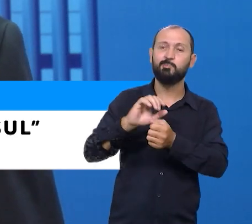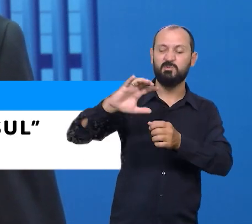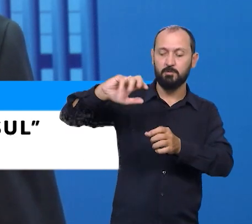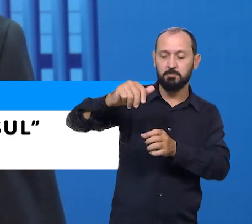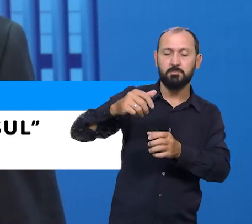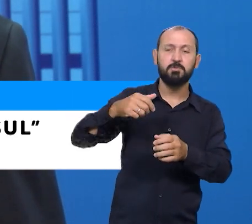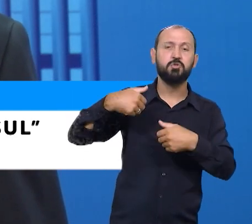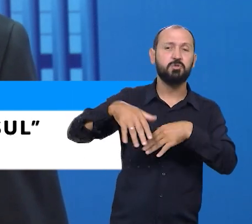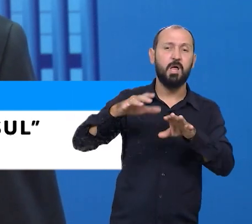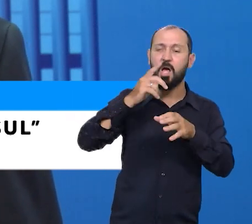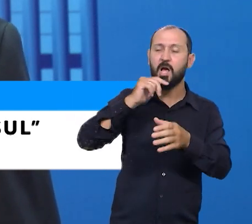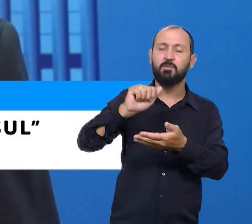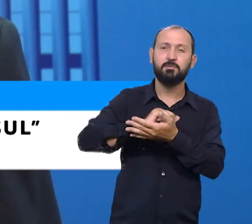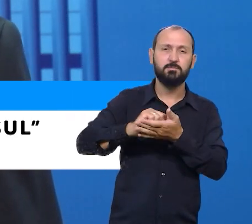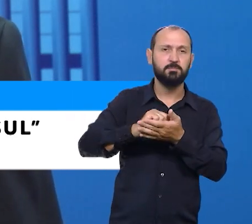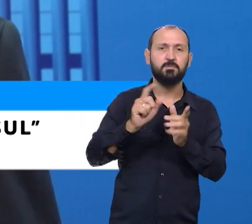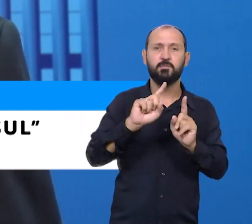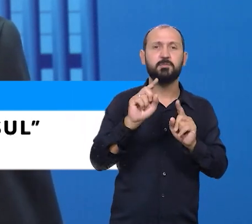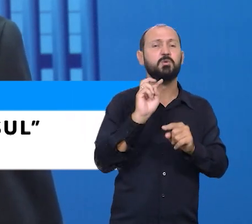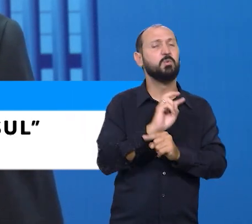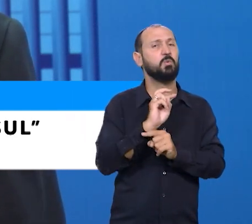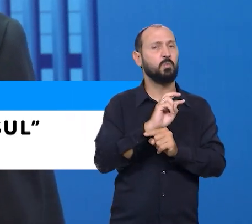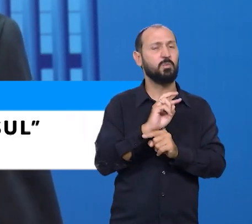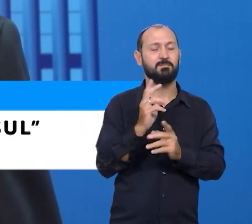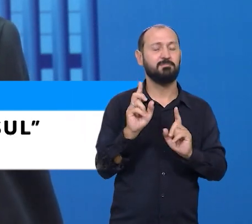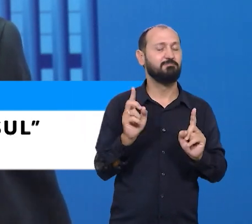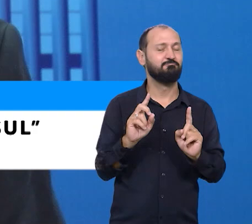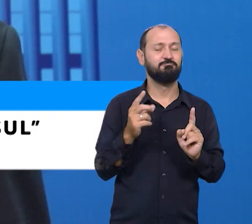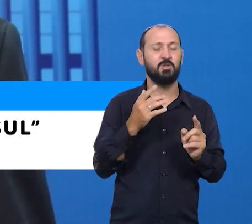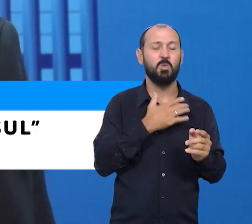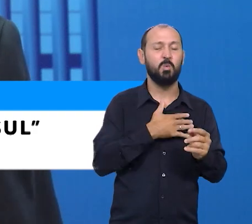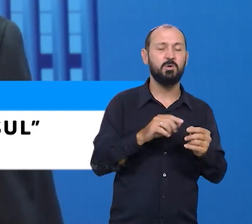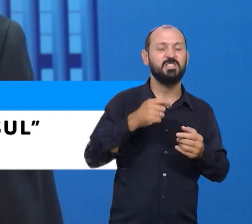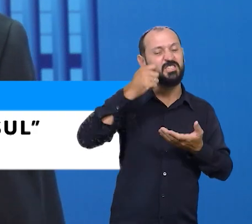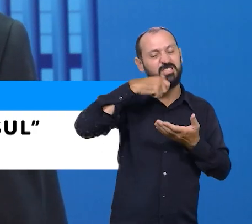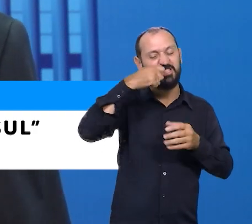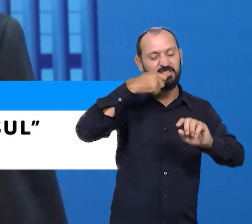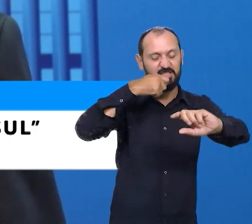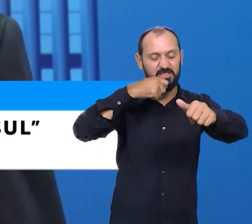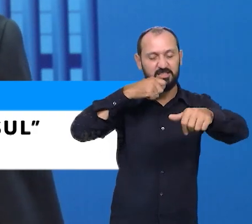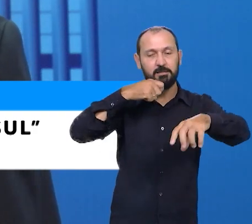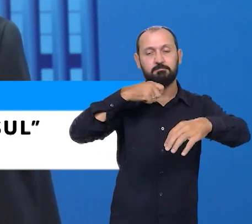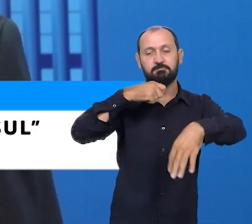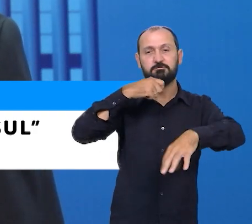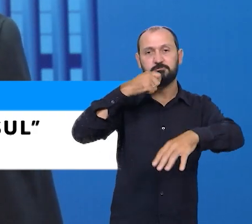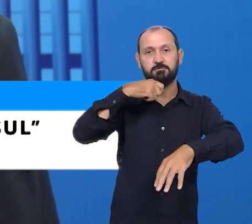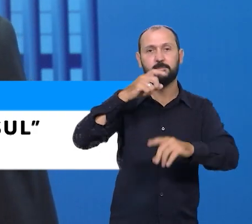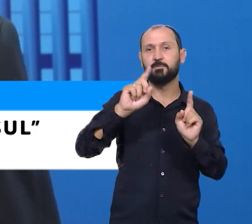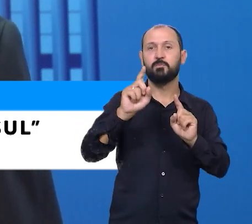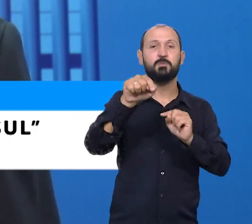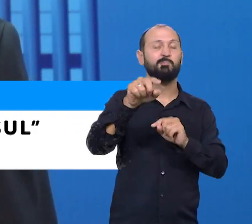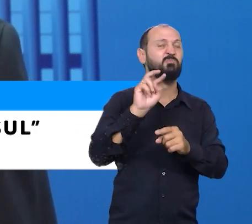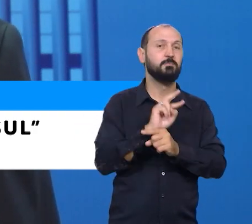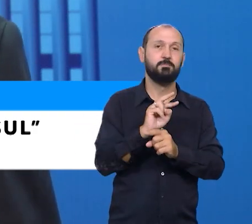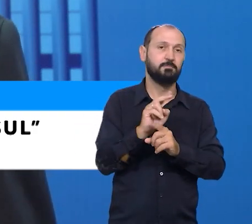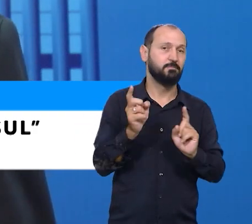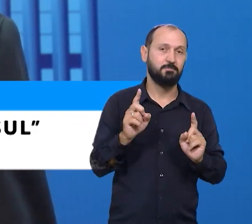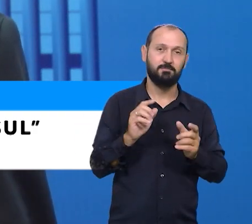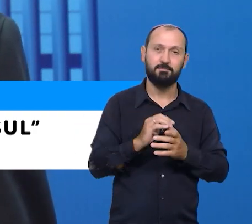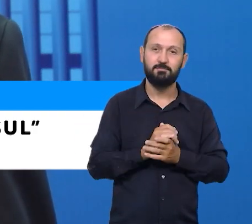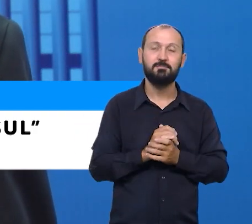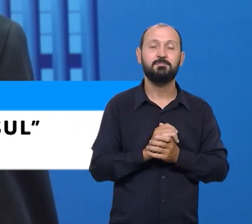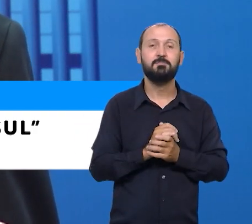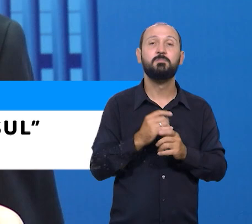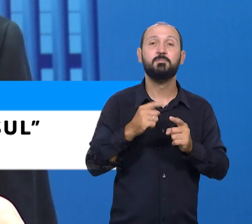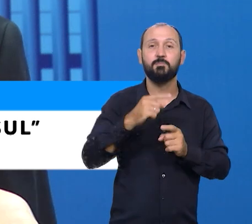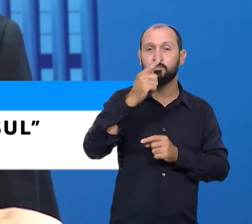lava a louça e não fecha a torneira, então você não é pela preservação. Ah, eu escovo o dente e a torneira fica aberta o tempo inteiro, então você